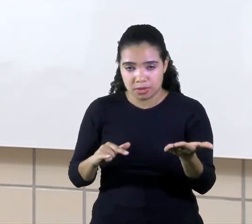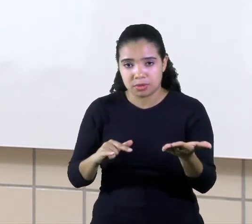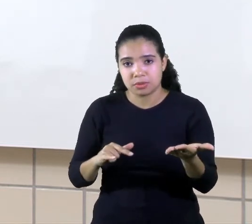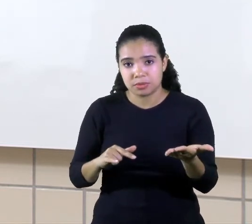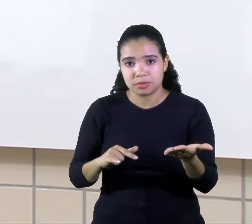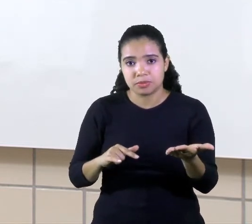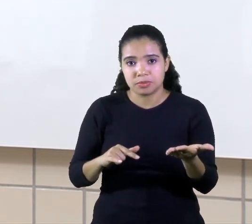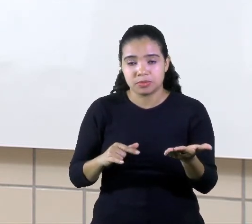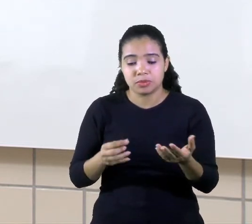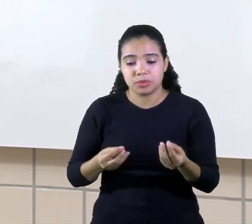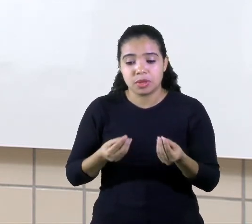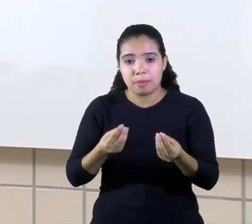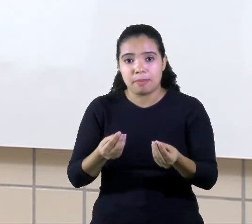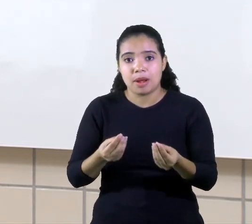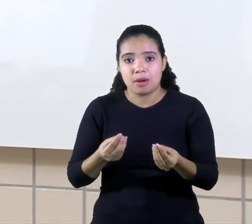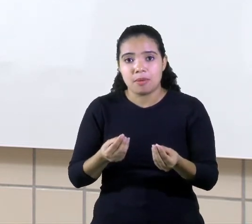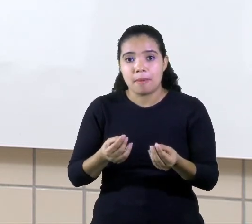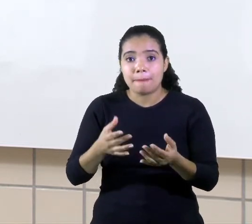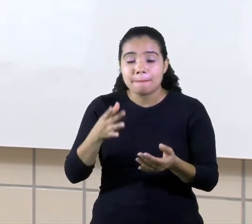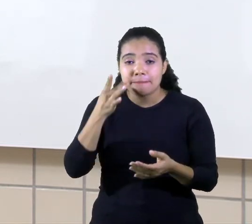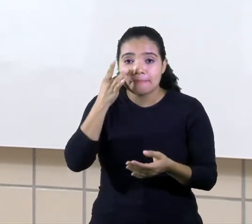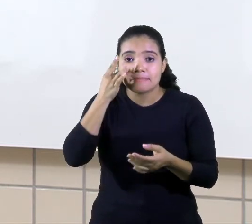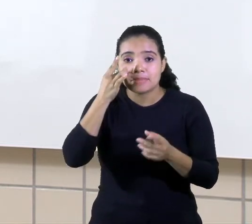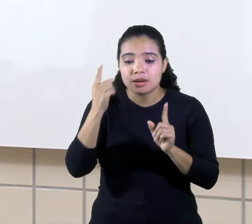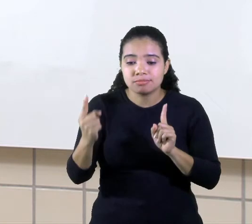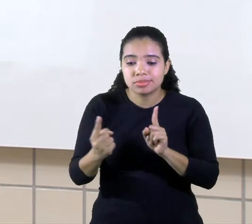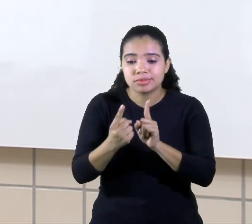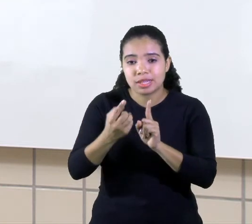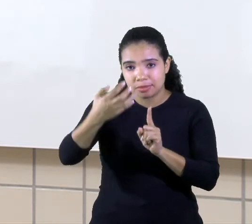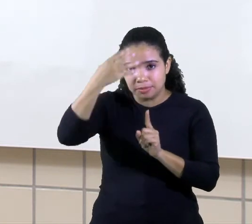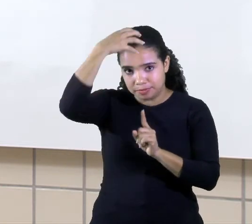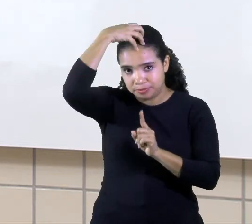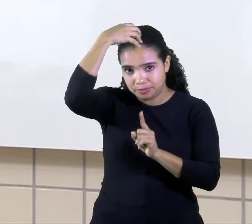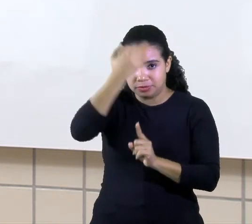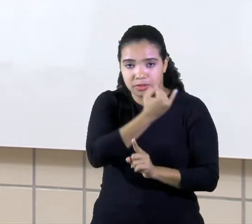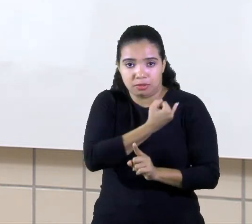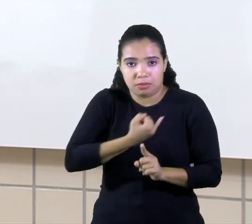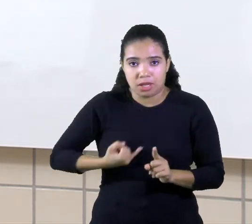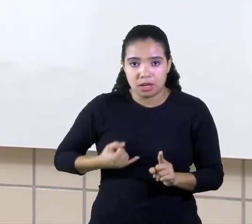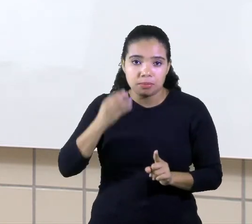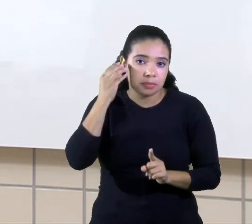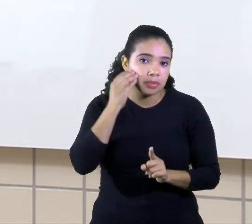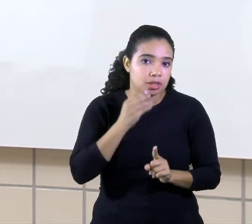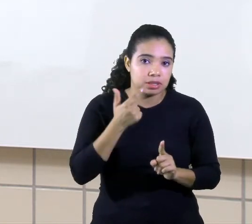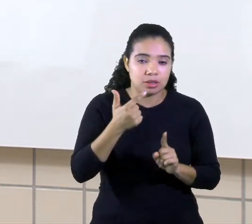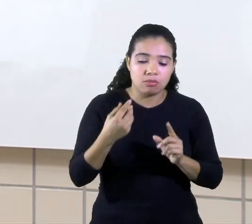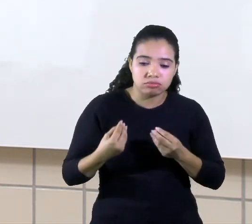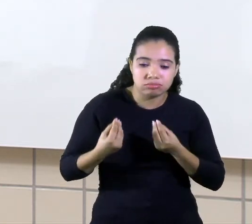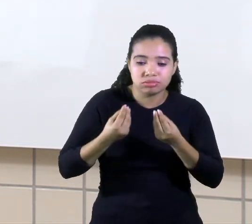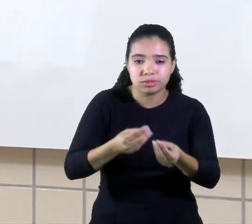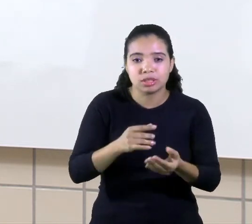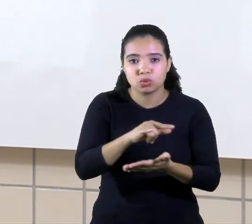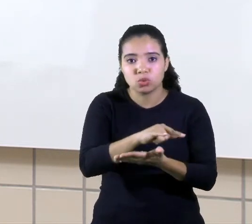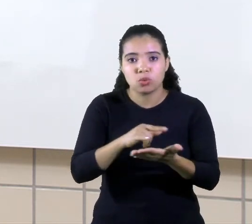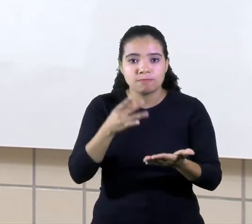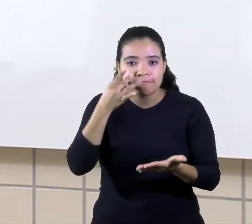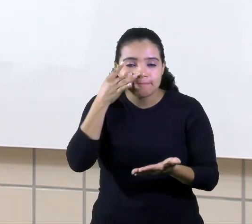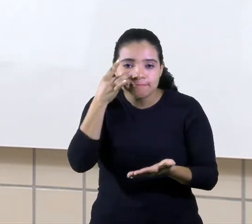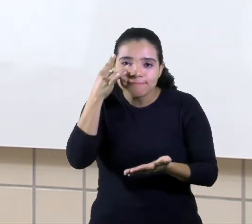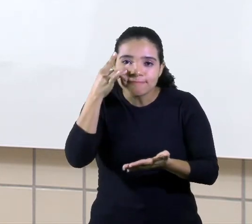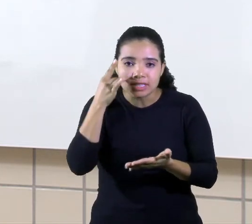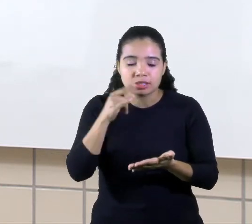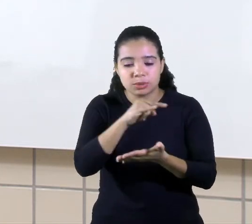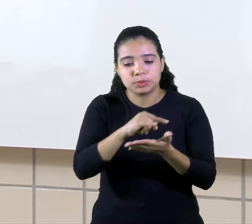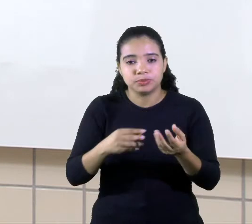documento das mãos pessoalmente do imperador Dom Pedro II, tá? A comunidade Barra da Aroeira, os